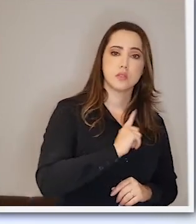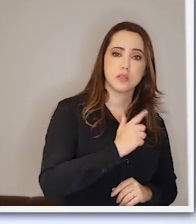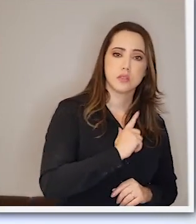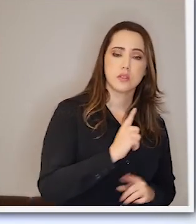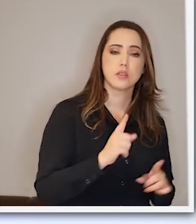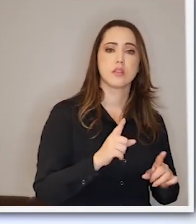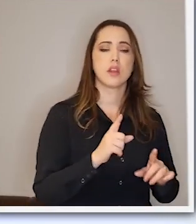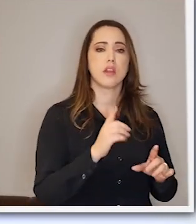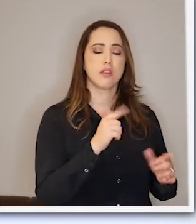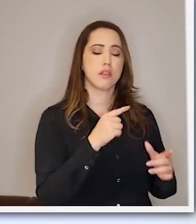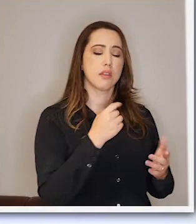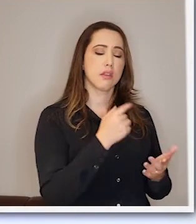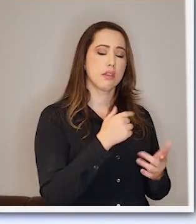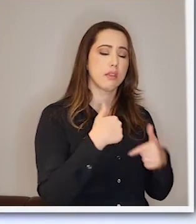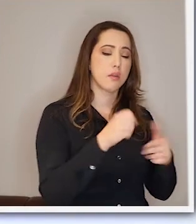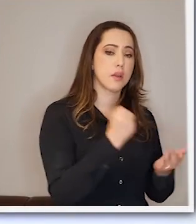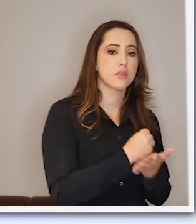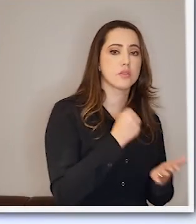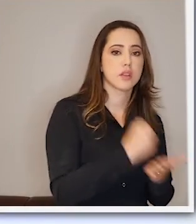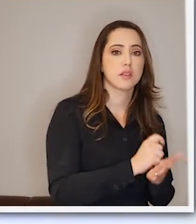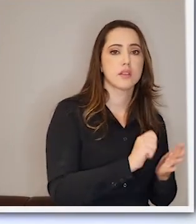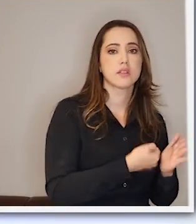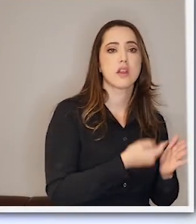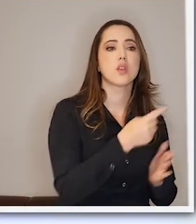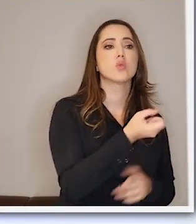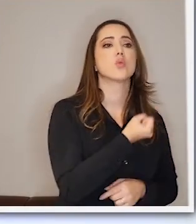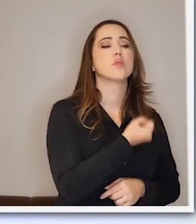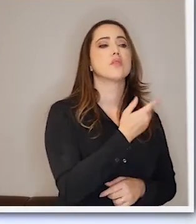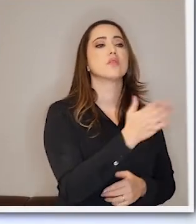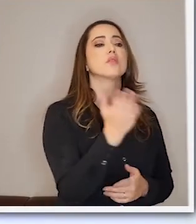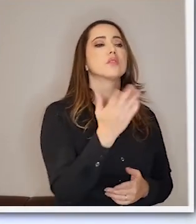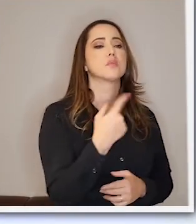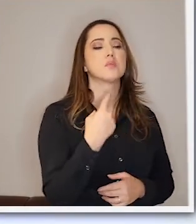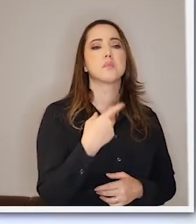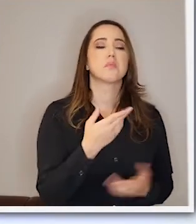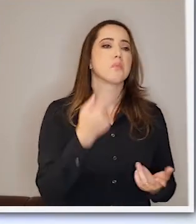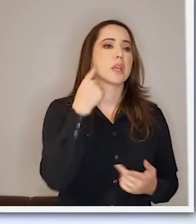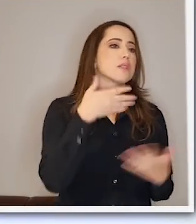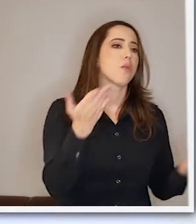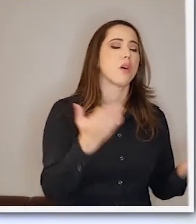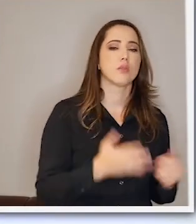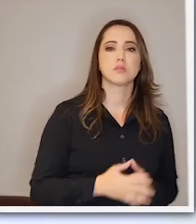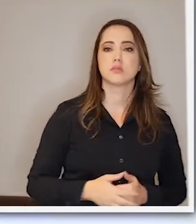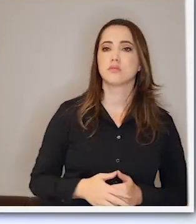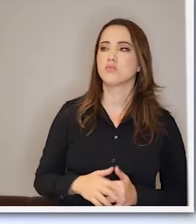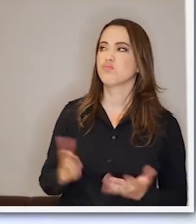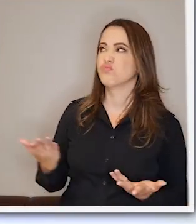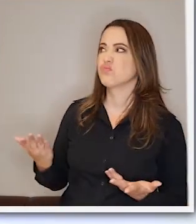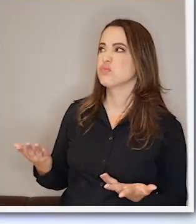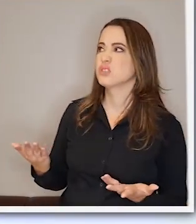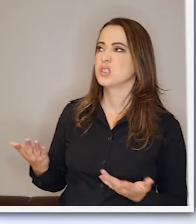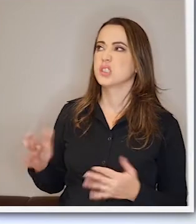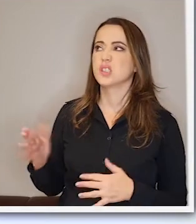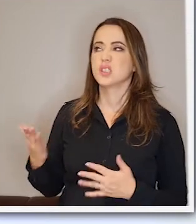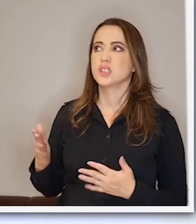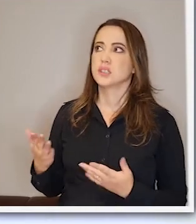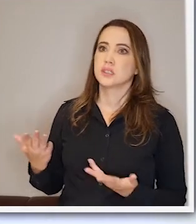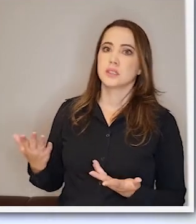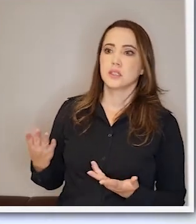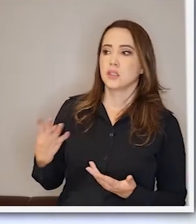pessoas com deficiência. Sabem quantos desses 46 milhões têm emprego formal, de carteira assinada? O que você